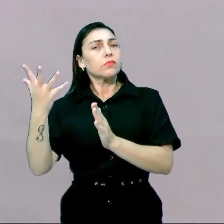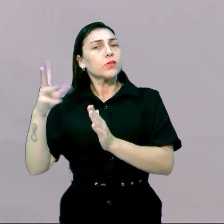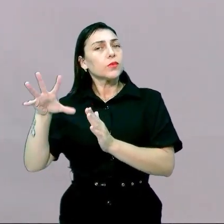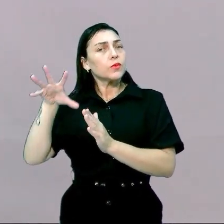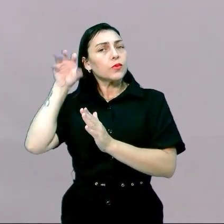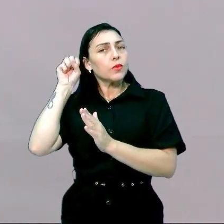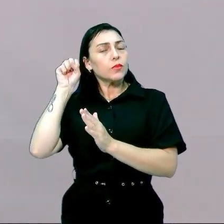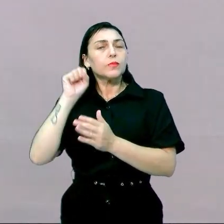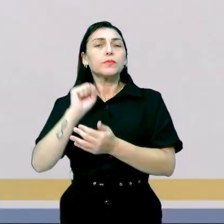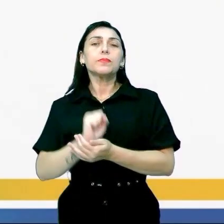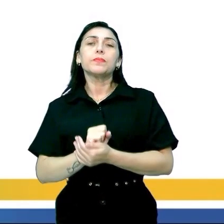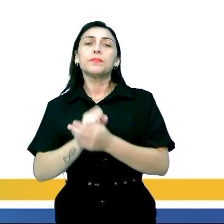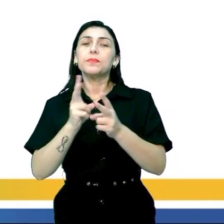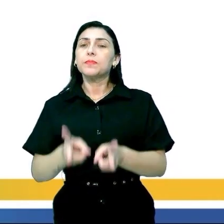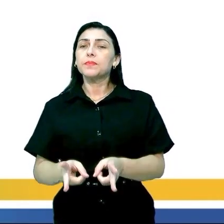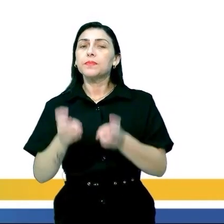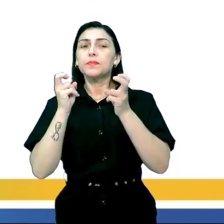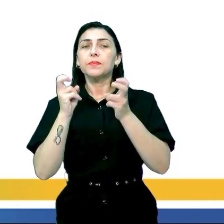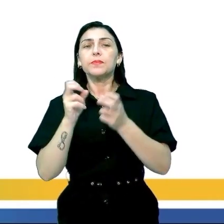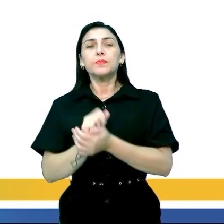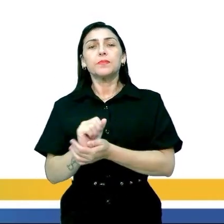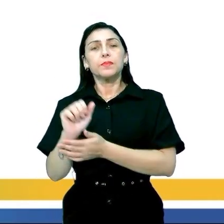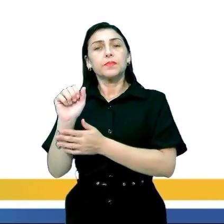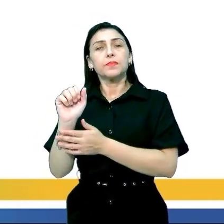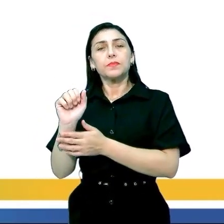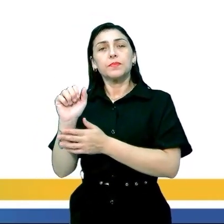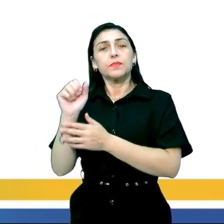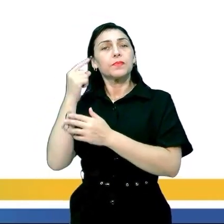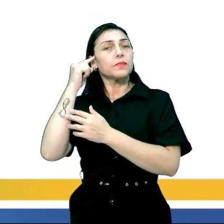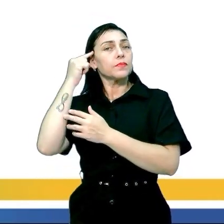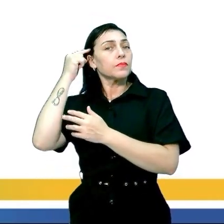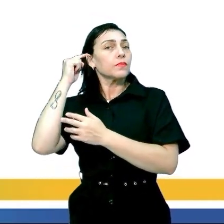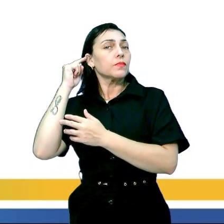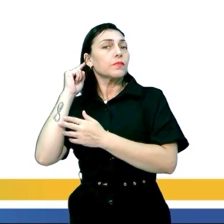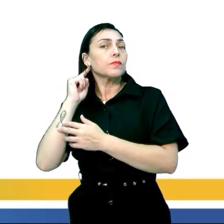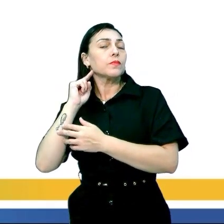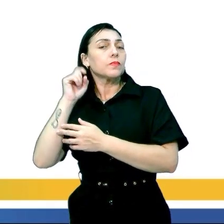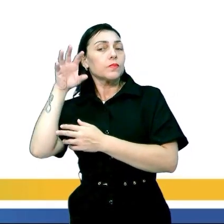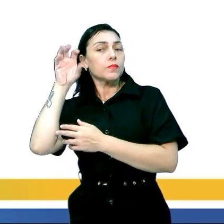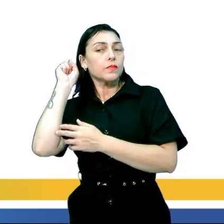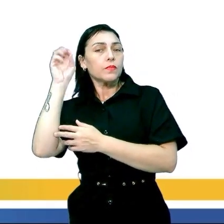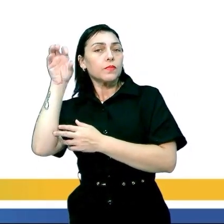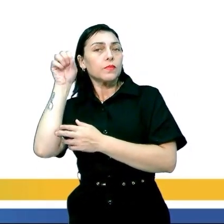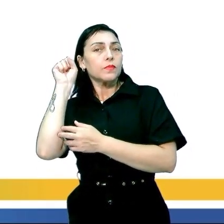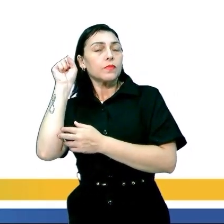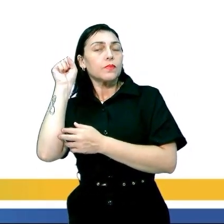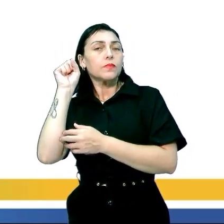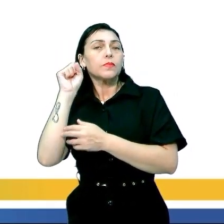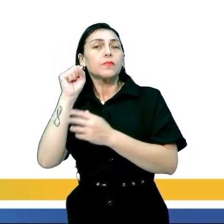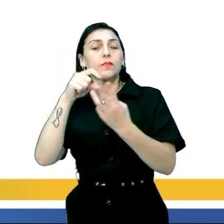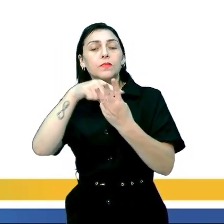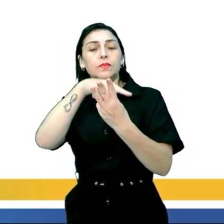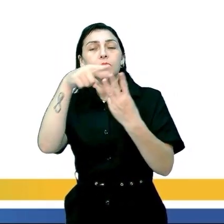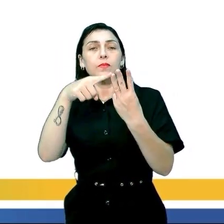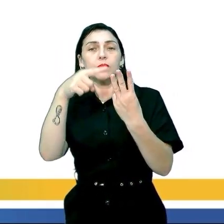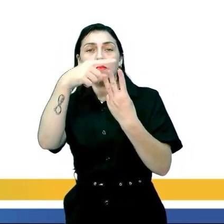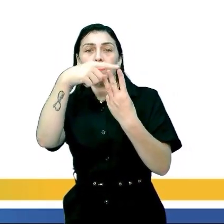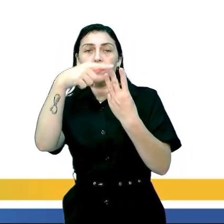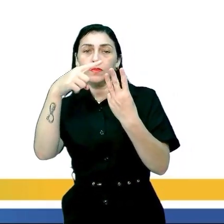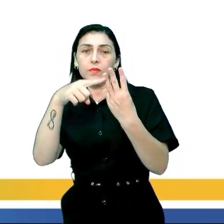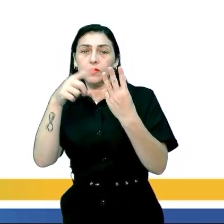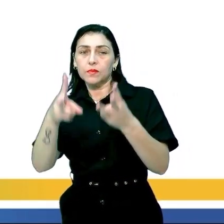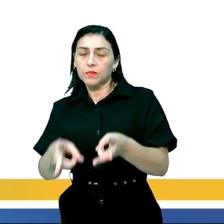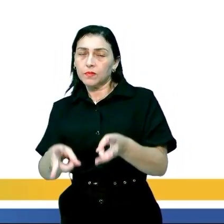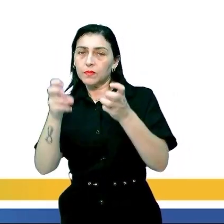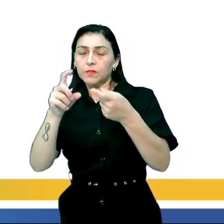som? Aqui, pessoal, é a anatomia da nossa orelha, né? Do nosso ouvido. Ela é dividida em 3 partes, como vocês